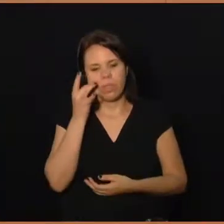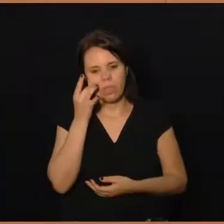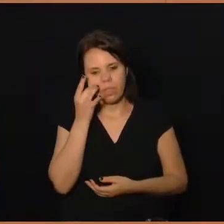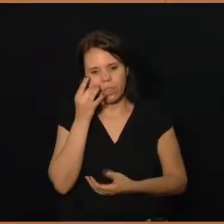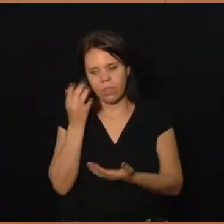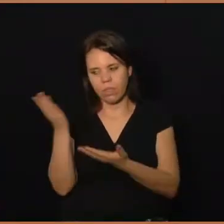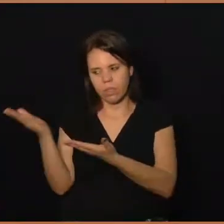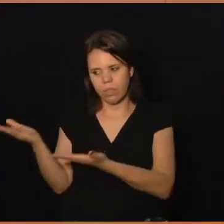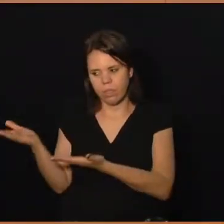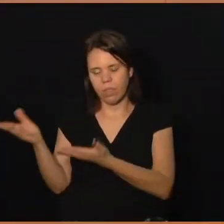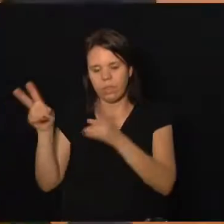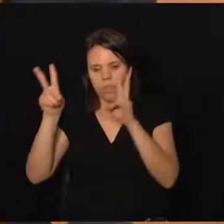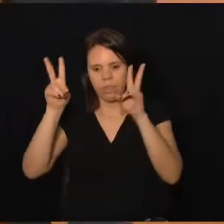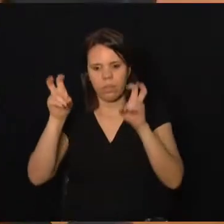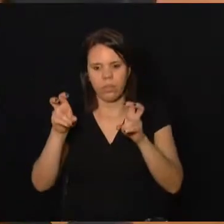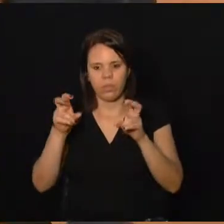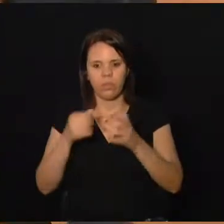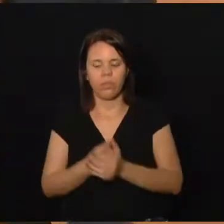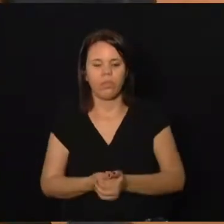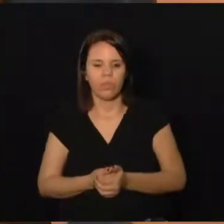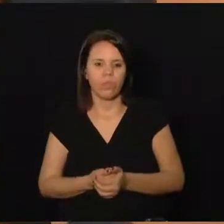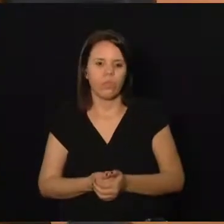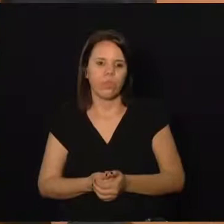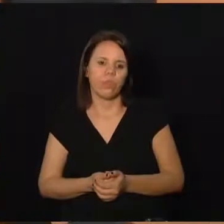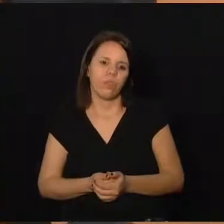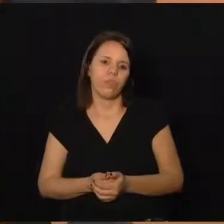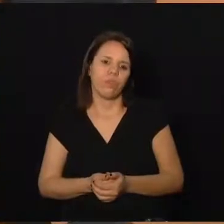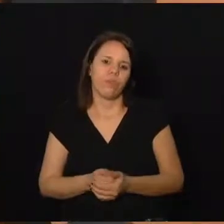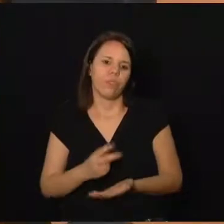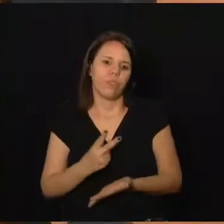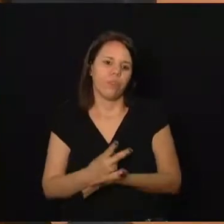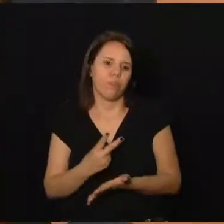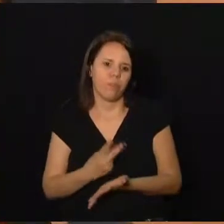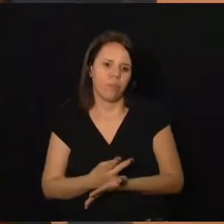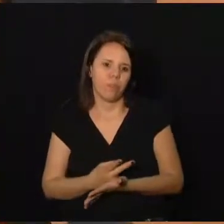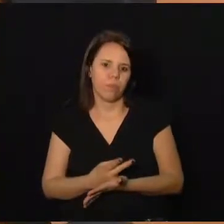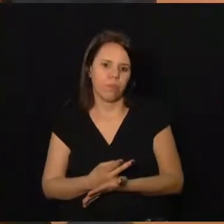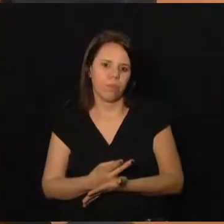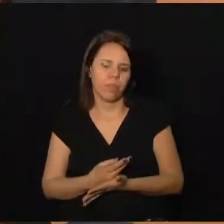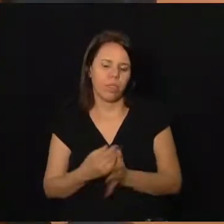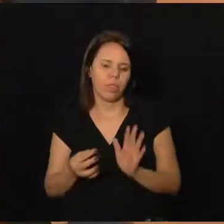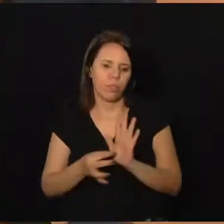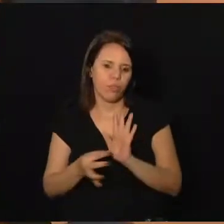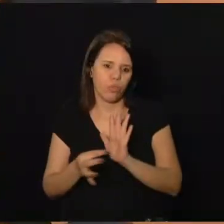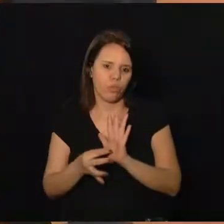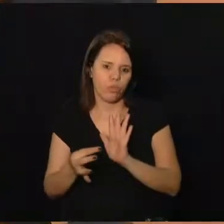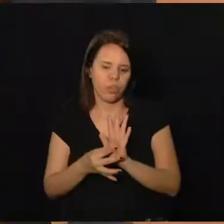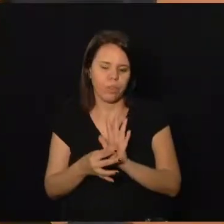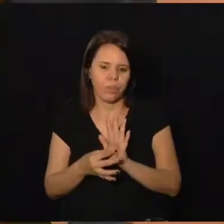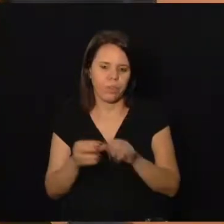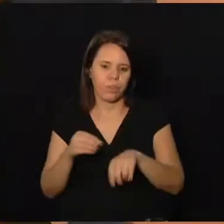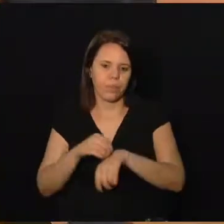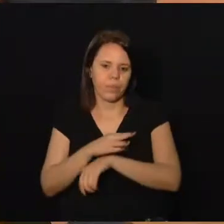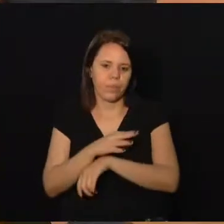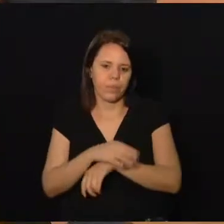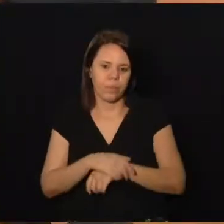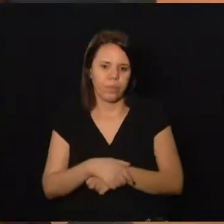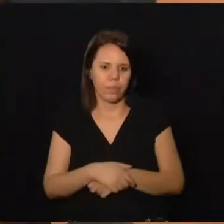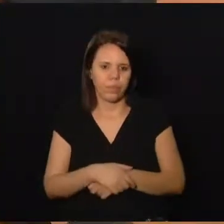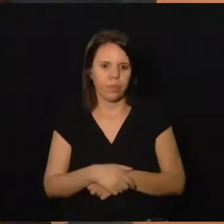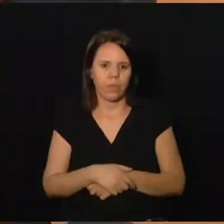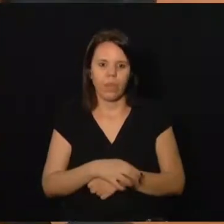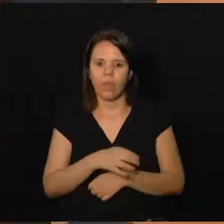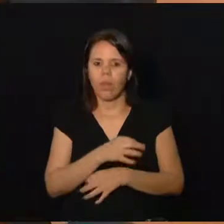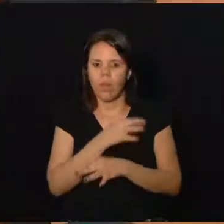pelo assunto que você mesmo, né, sugeriu. Então, eu passo a palavra e uma